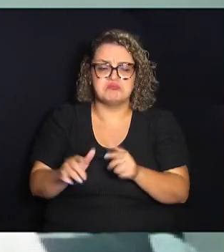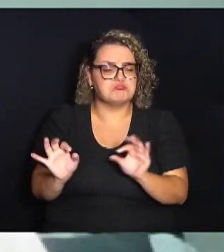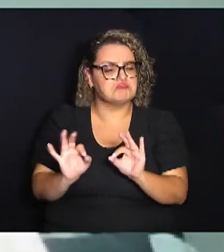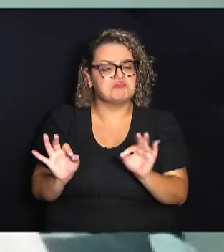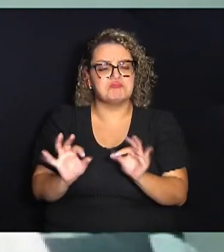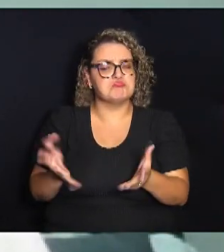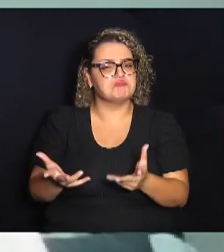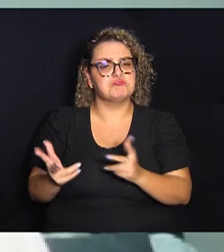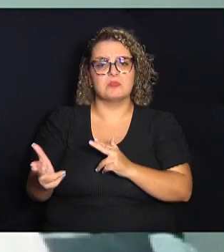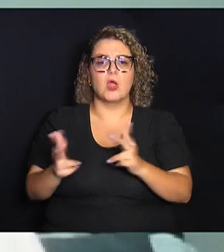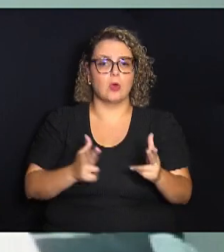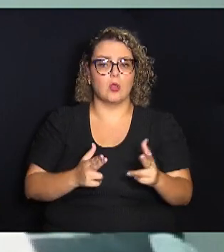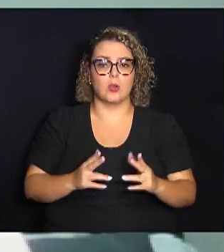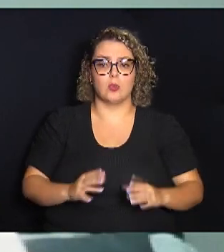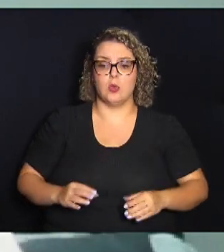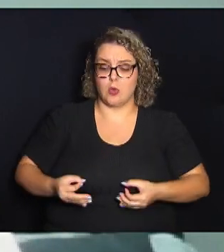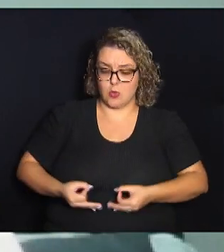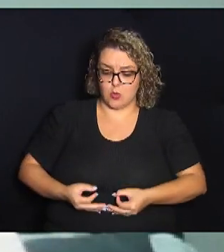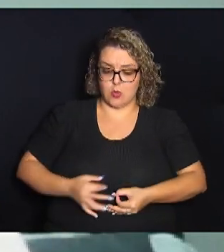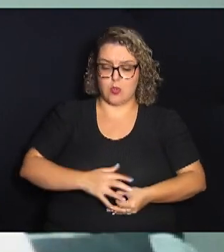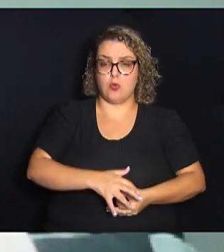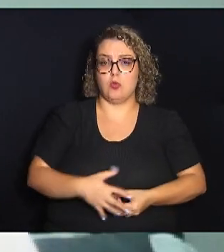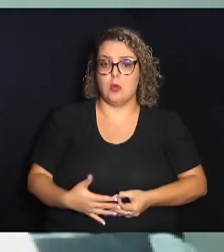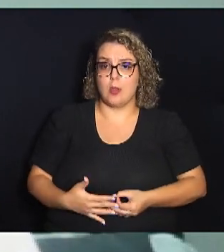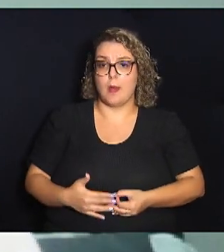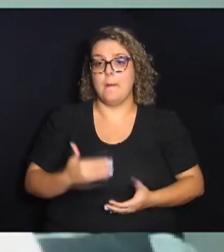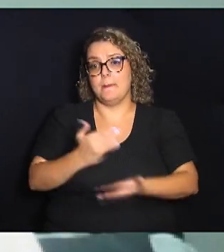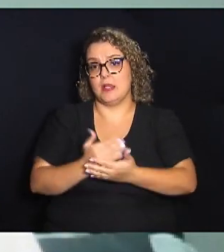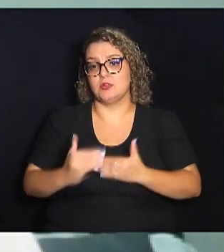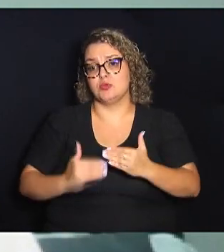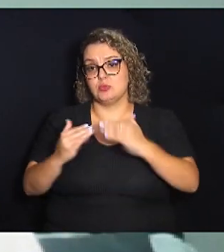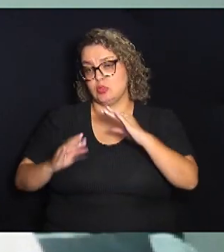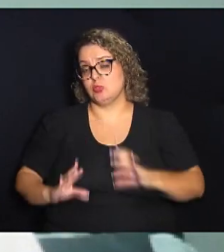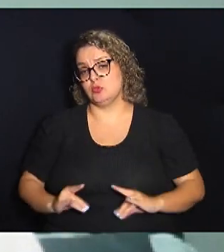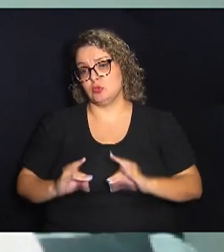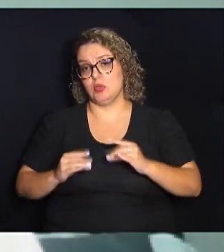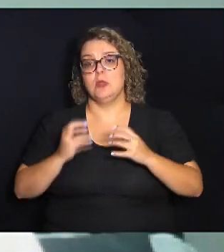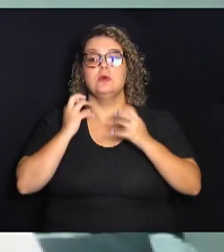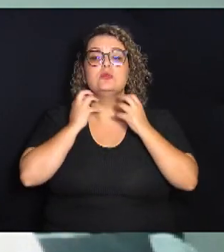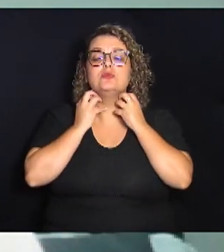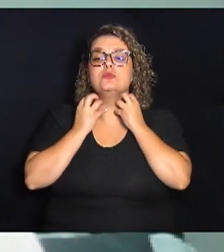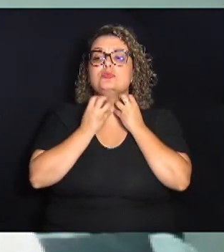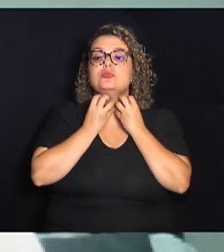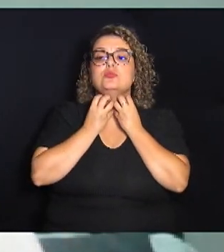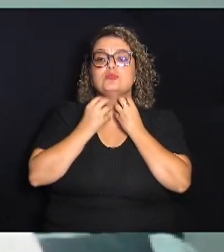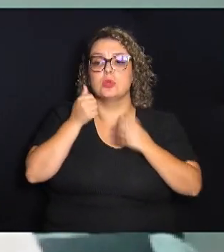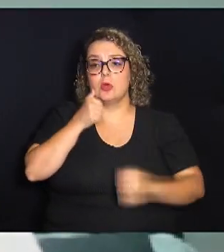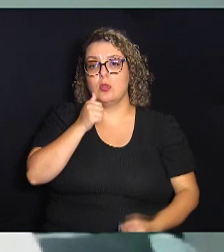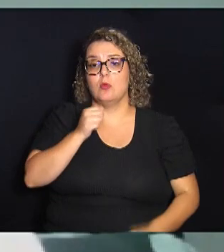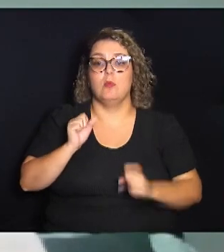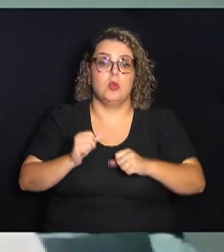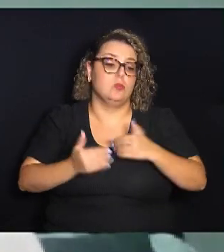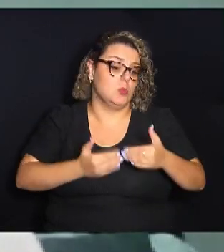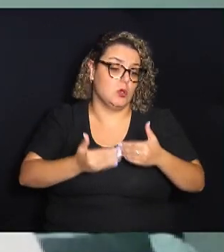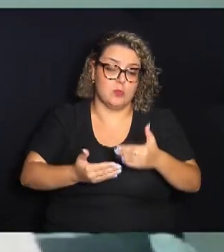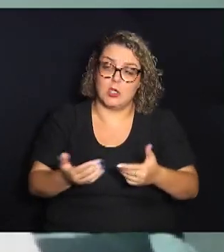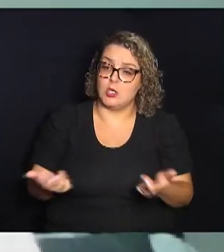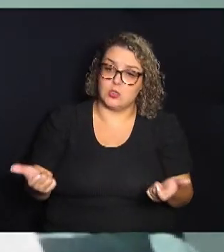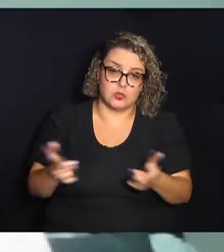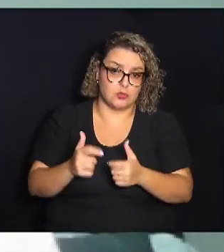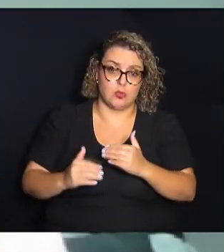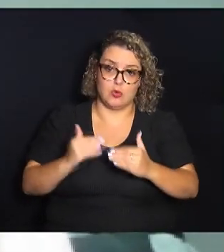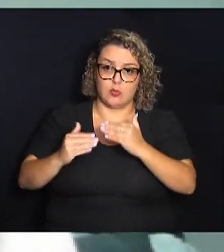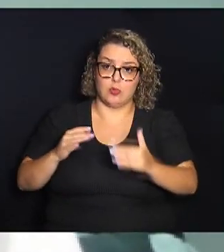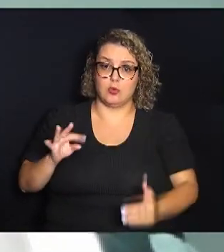Da mesma maneira que o ovário da mulher deixa de produzir hormônios, a tireoide da mulher pode, com o tempo, também diminuir a produção